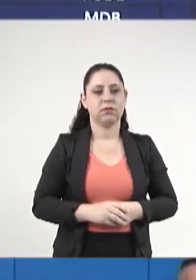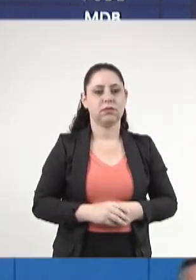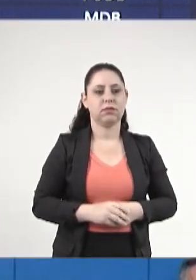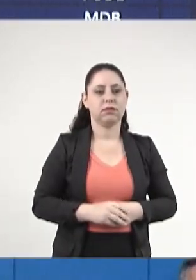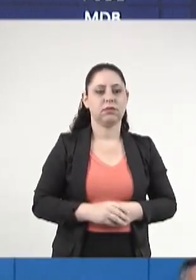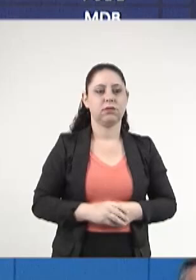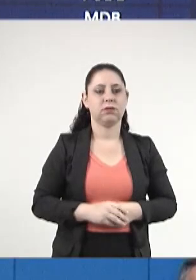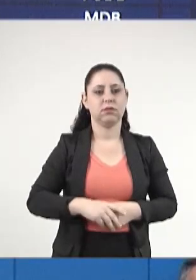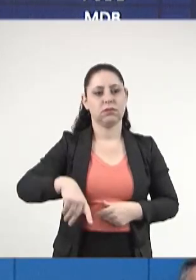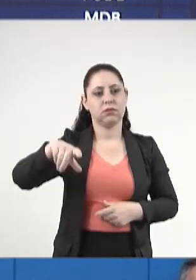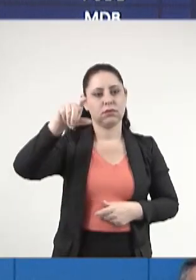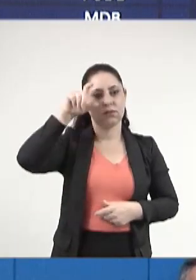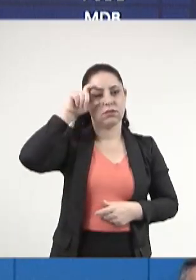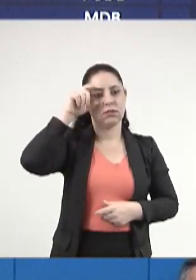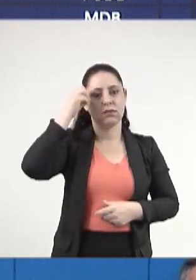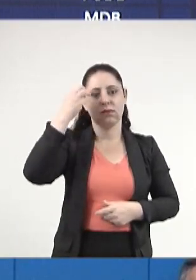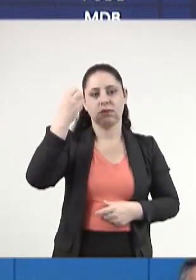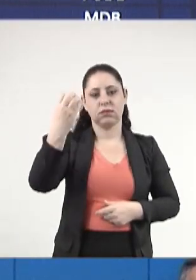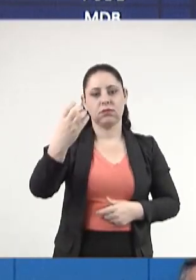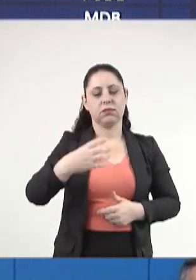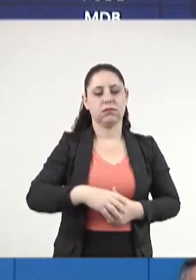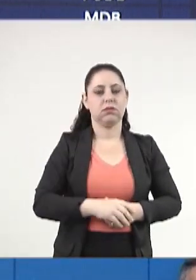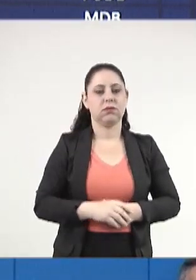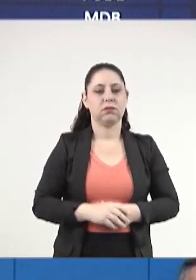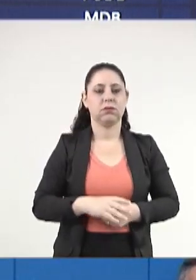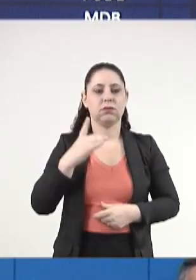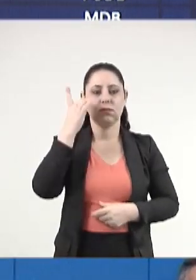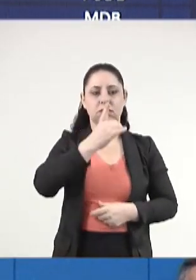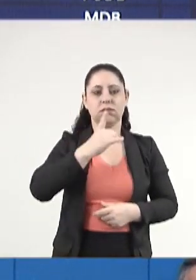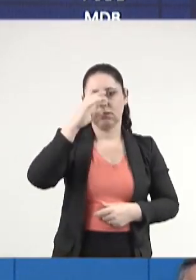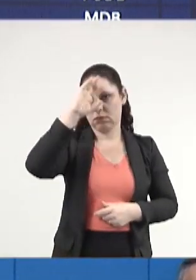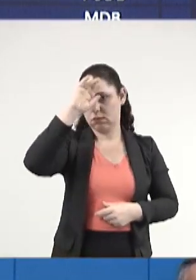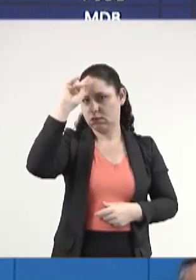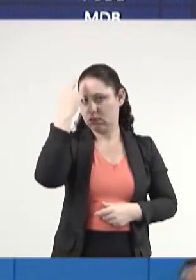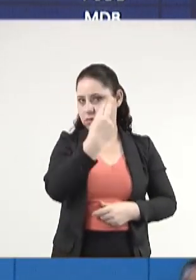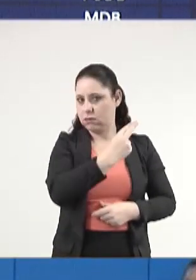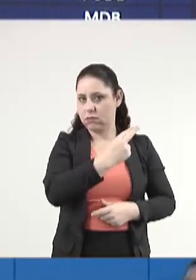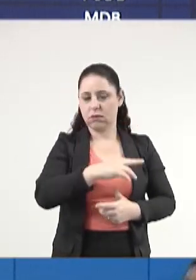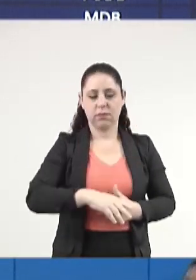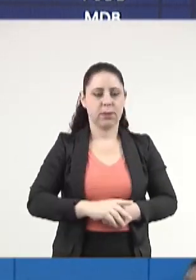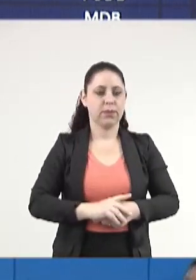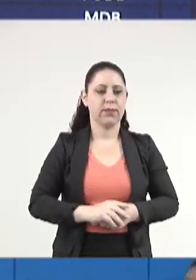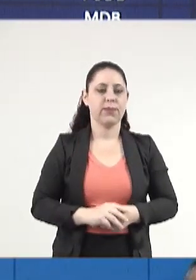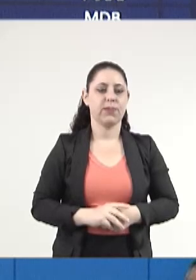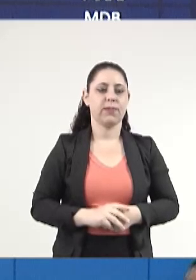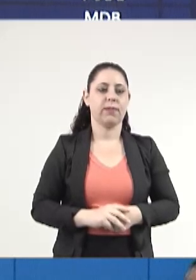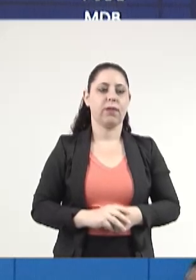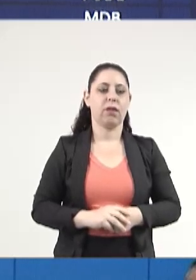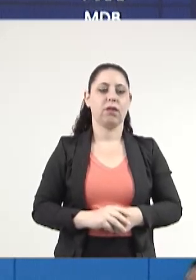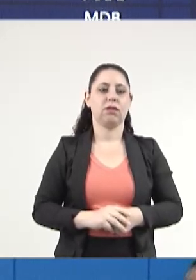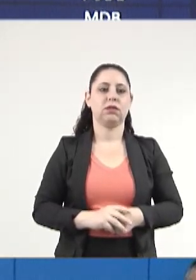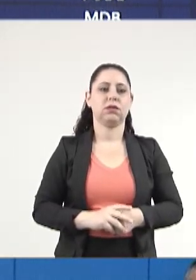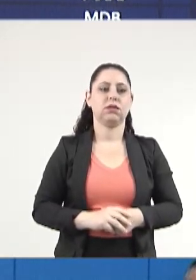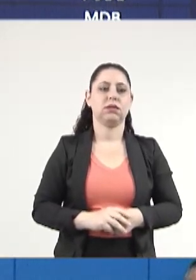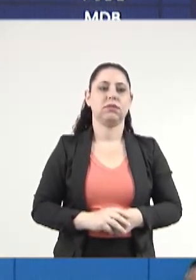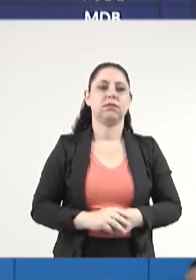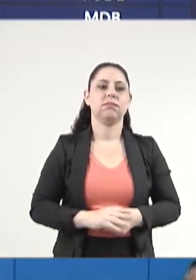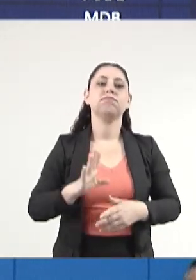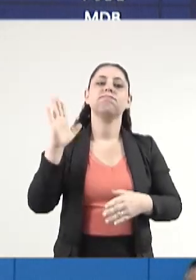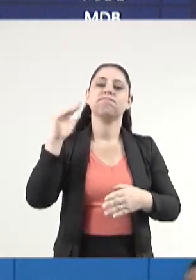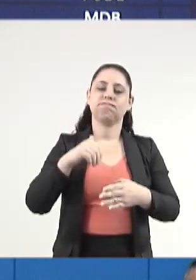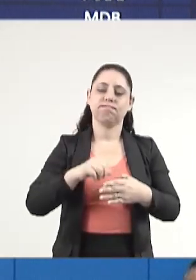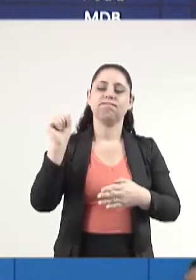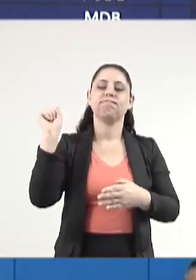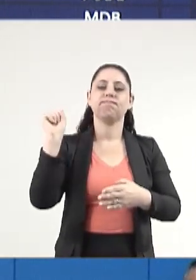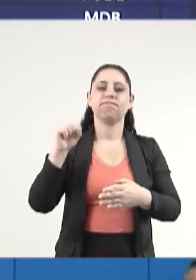deputado Petrúcia Neto, deputado professor Rinaldo, para registrar